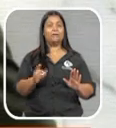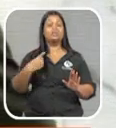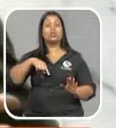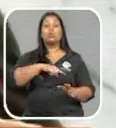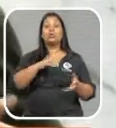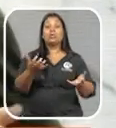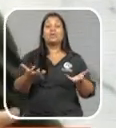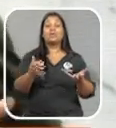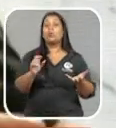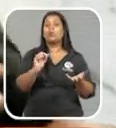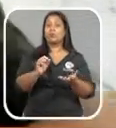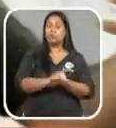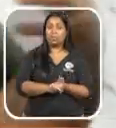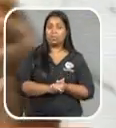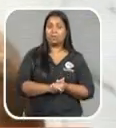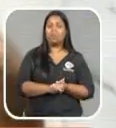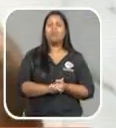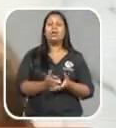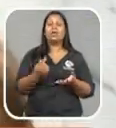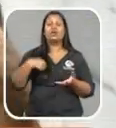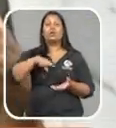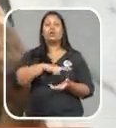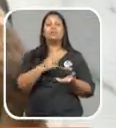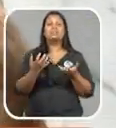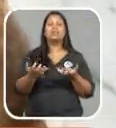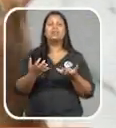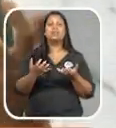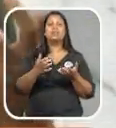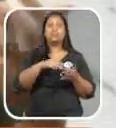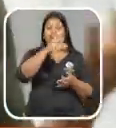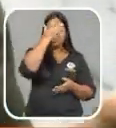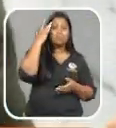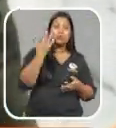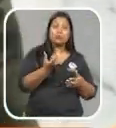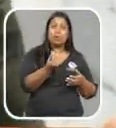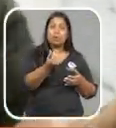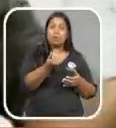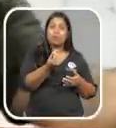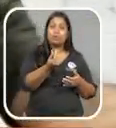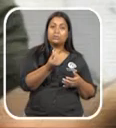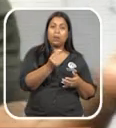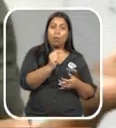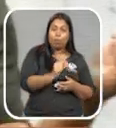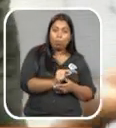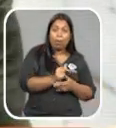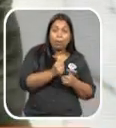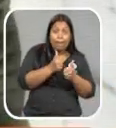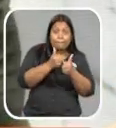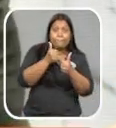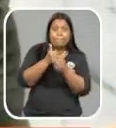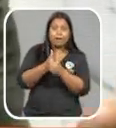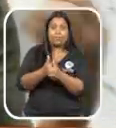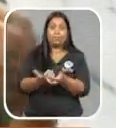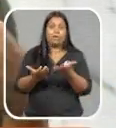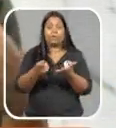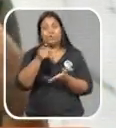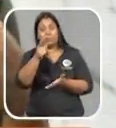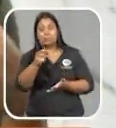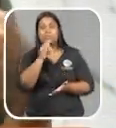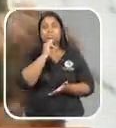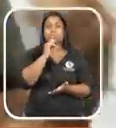queremos é aproximar os que estão muito embaixo desse aqui. O que nós não queremos é que você que ganha 8, 10, 12,